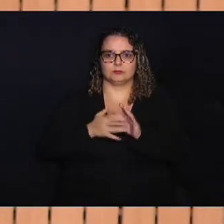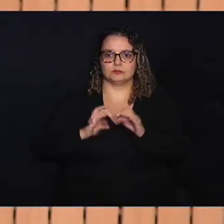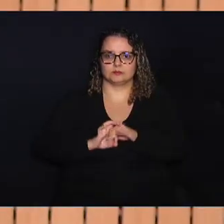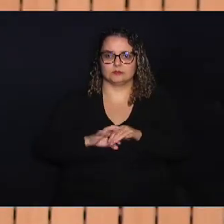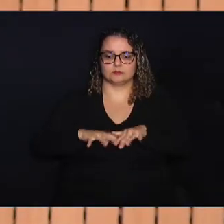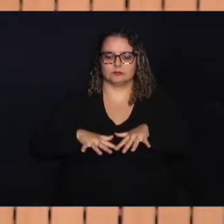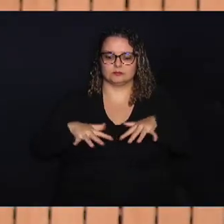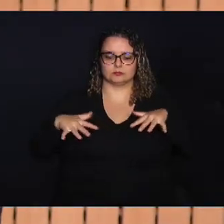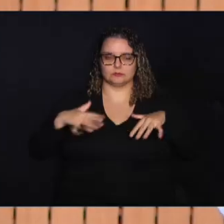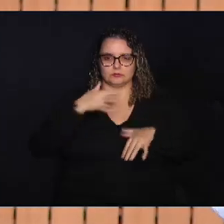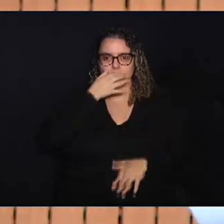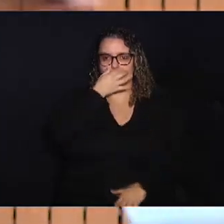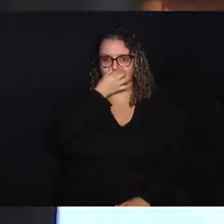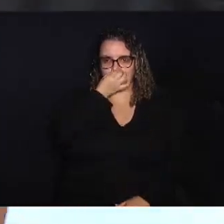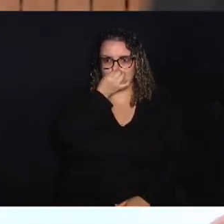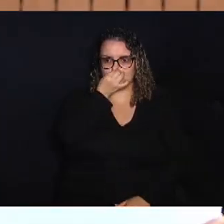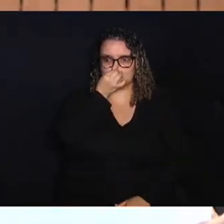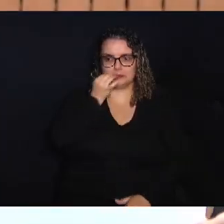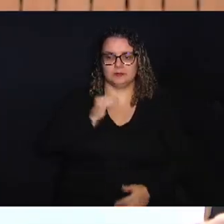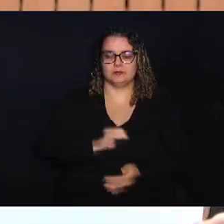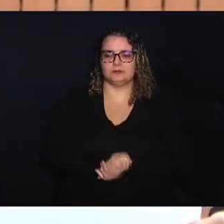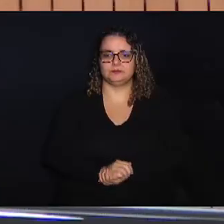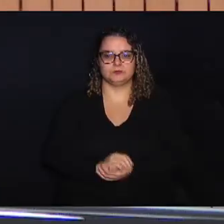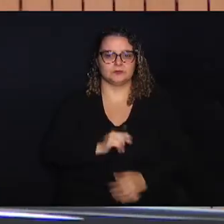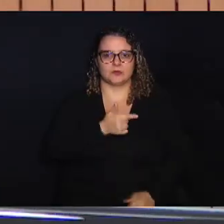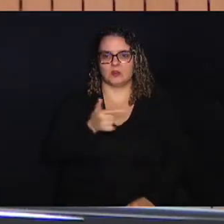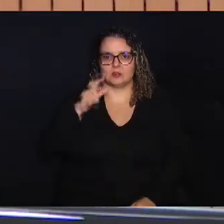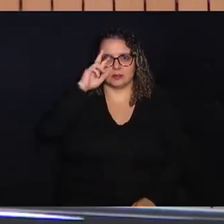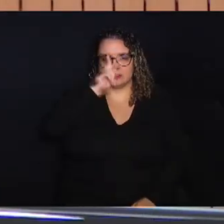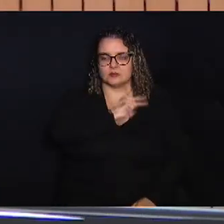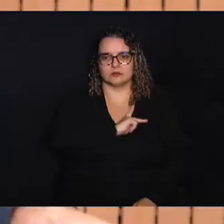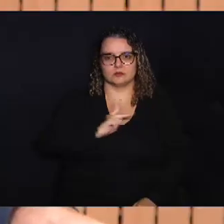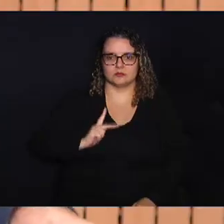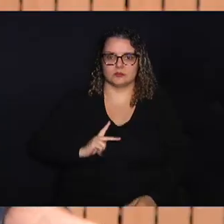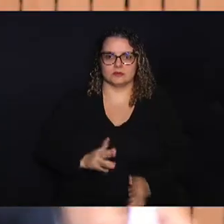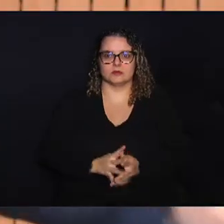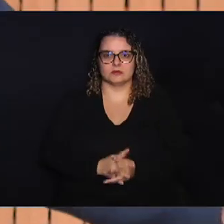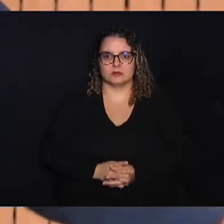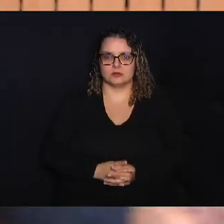à deliberação do plenário. Não há, senhor presidente.